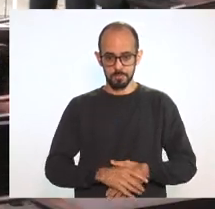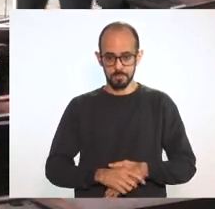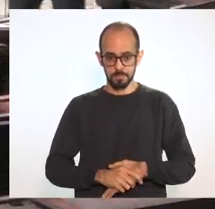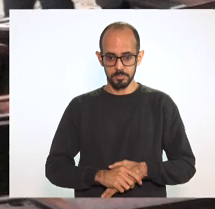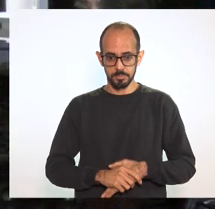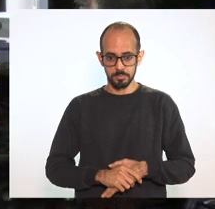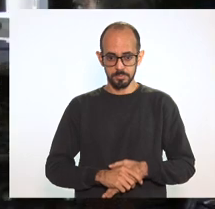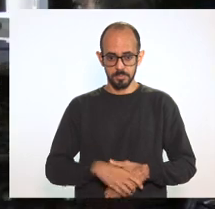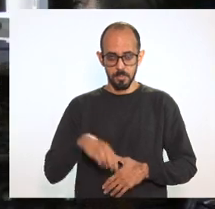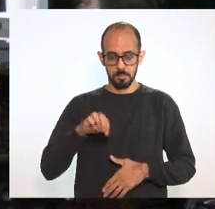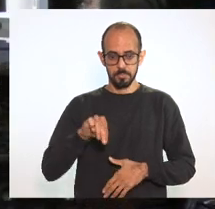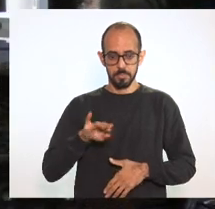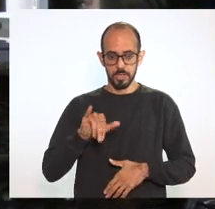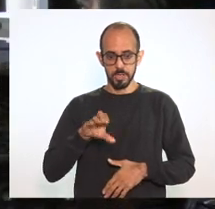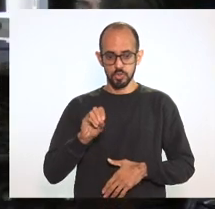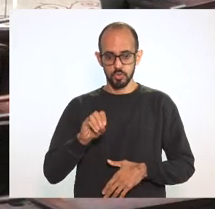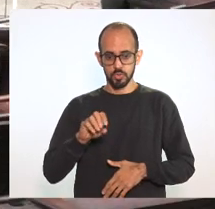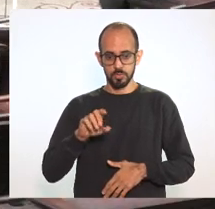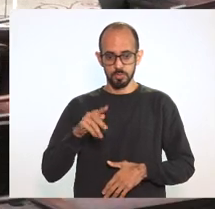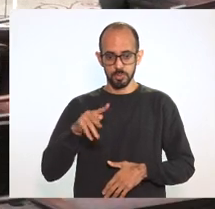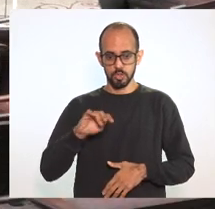Deputado Márcio Pacheco.